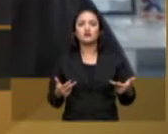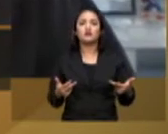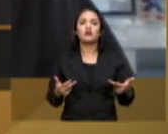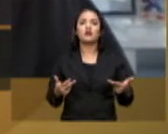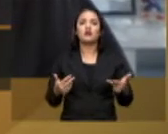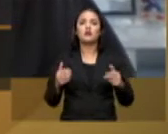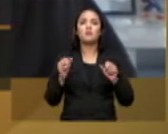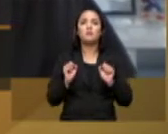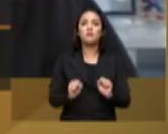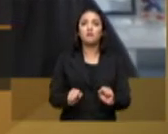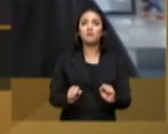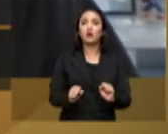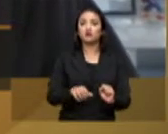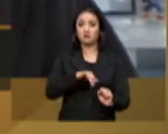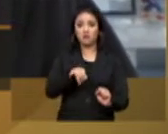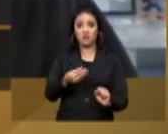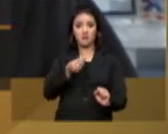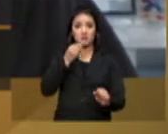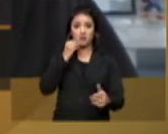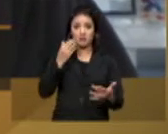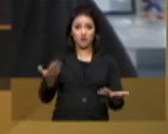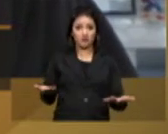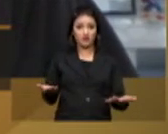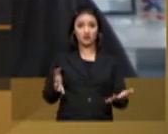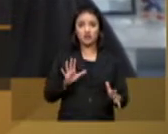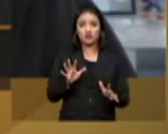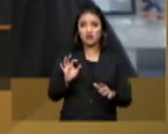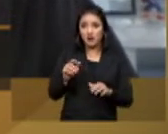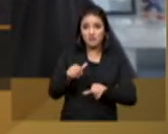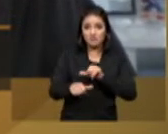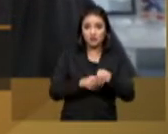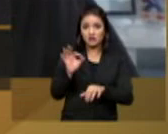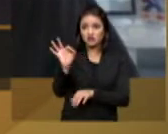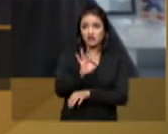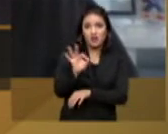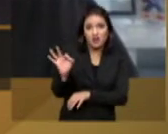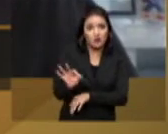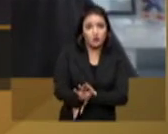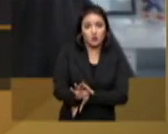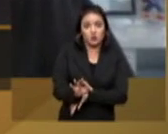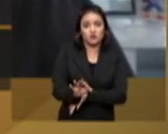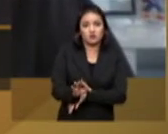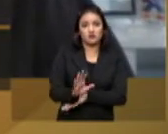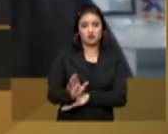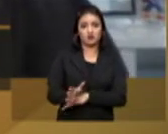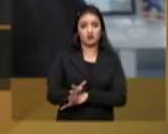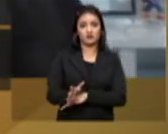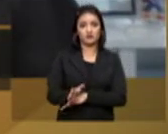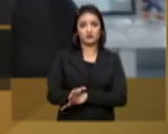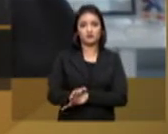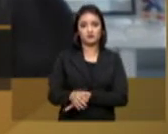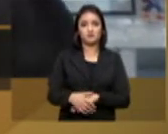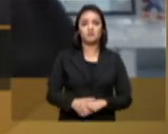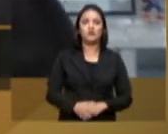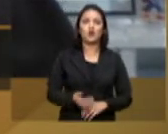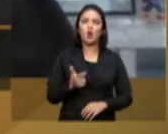mercado, se valer da mudança de alíquota da CID. Essa é a função da CID. Outra coisa que causa perplexidade